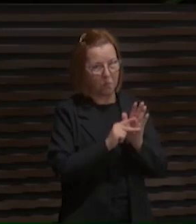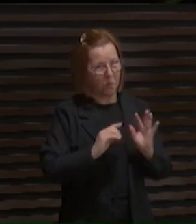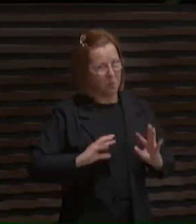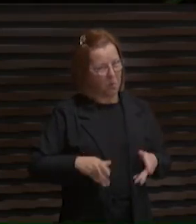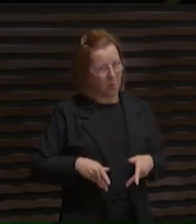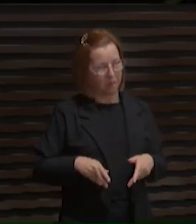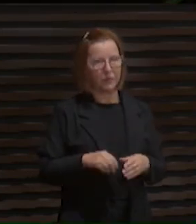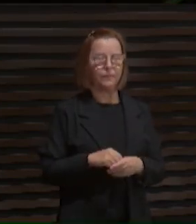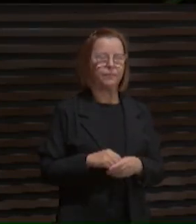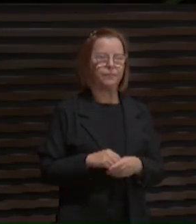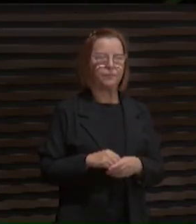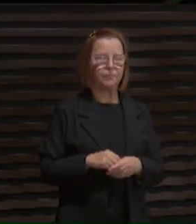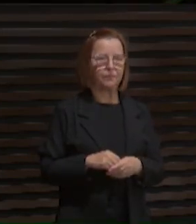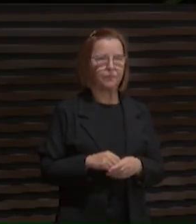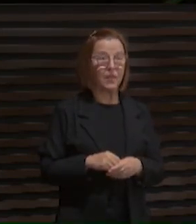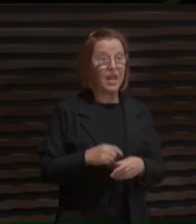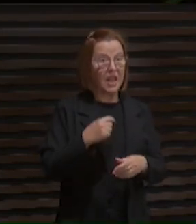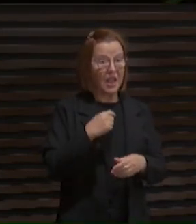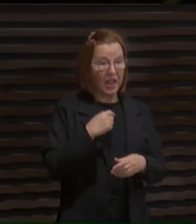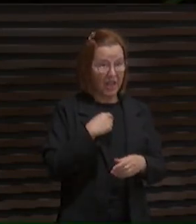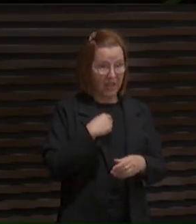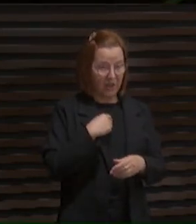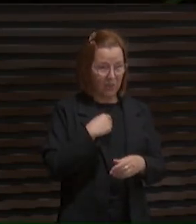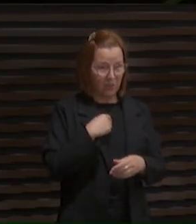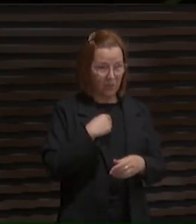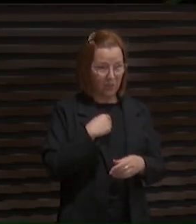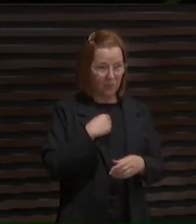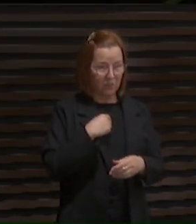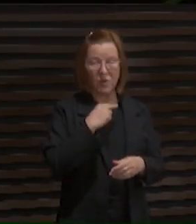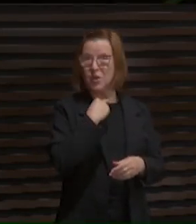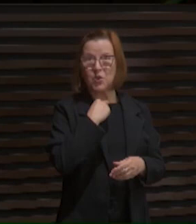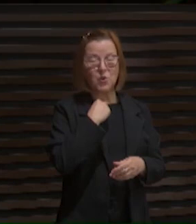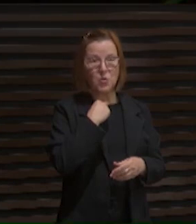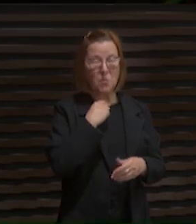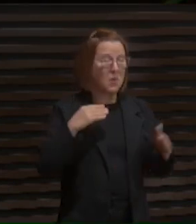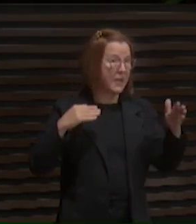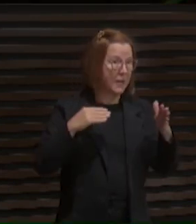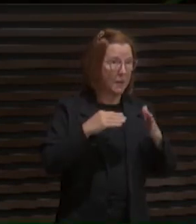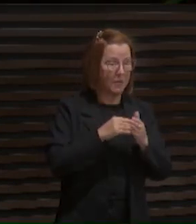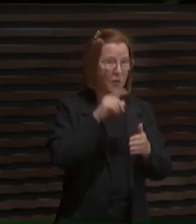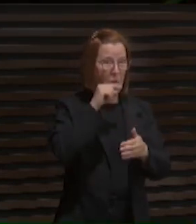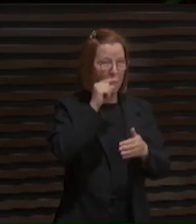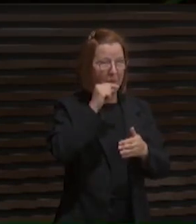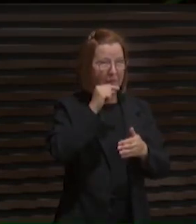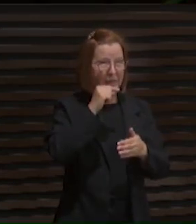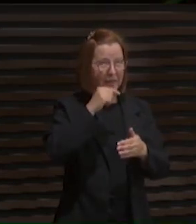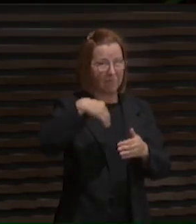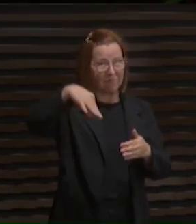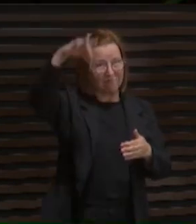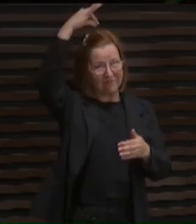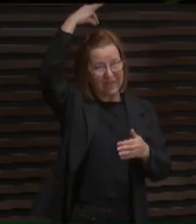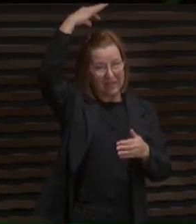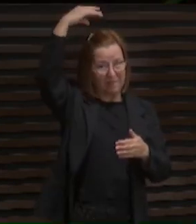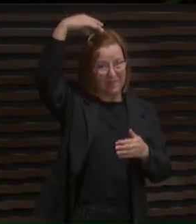pomba pose na minha cabeça, mas eu consigo impedir que ela faça um ninho. E essa é a história. É essa a defesa que Paulo apresenta, é esse raciocínio